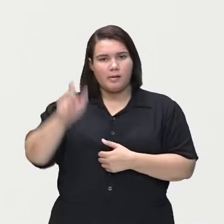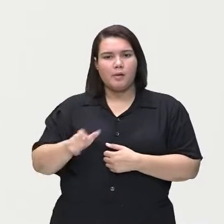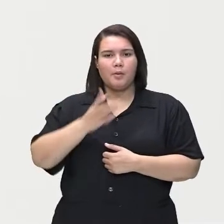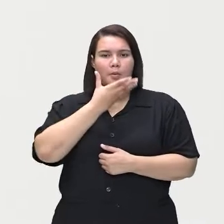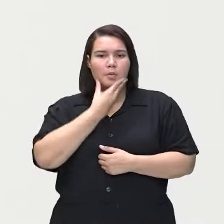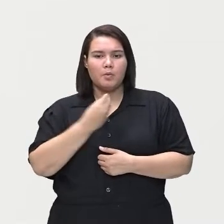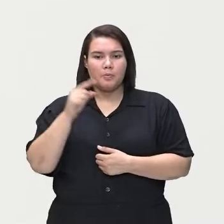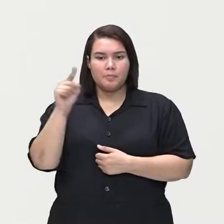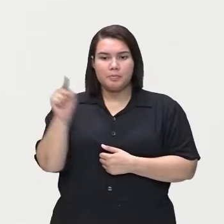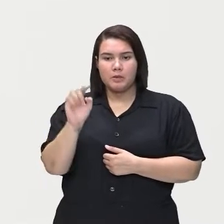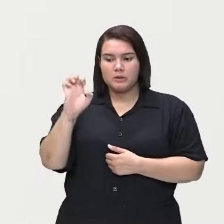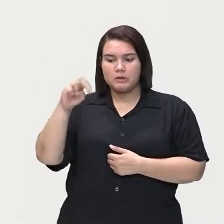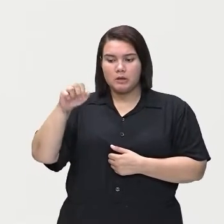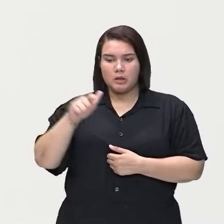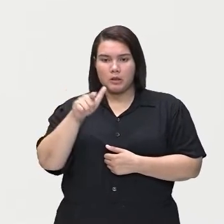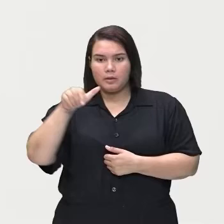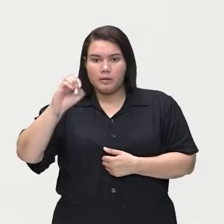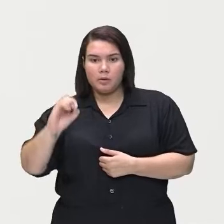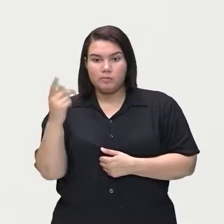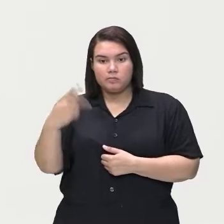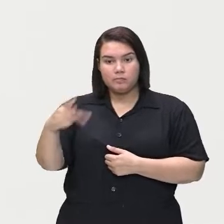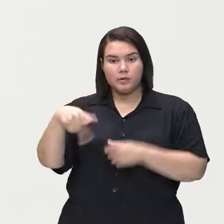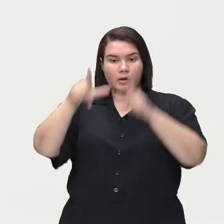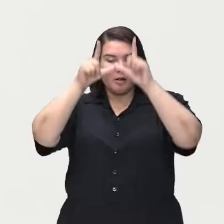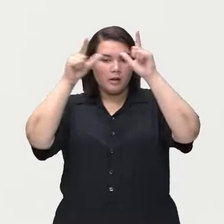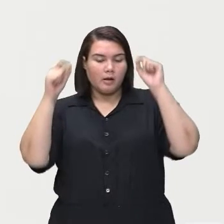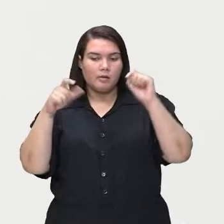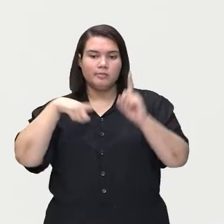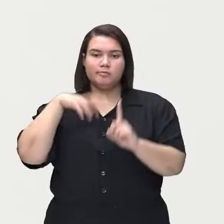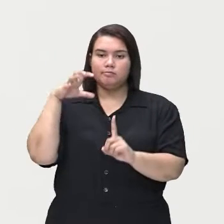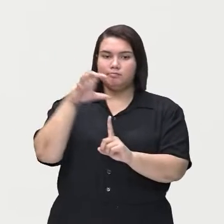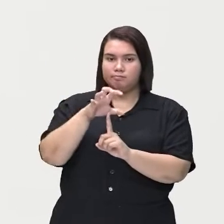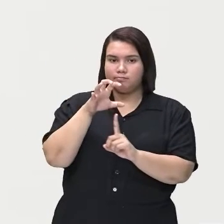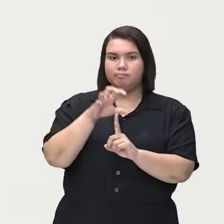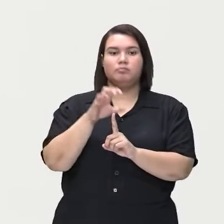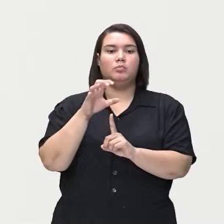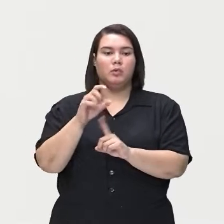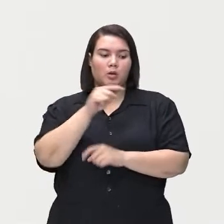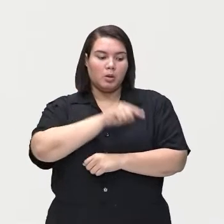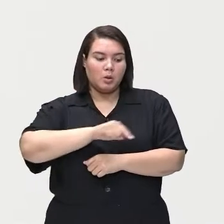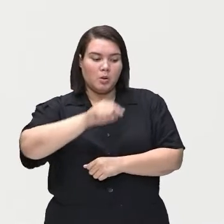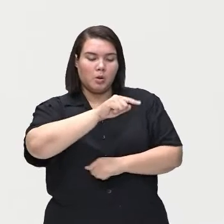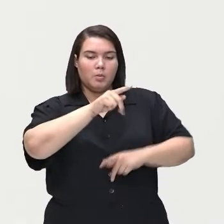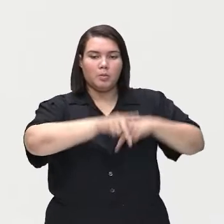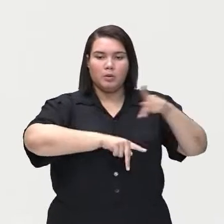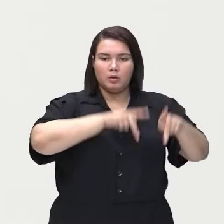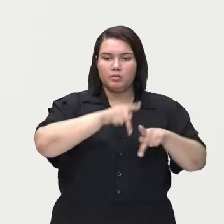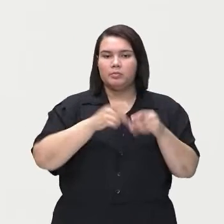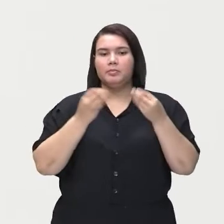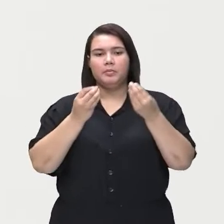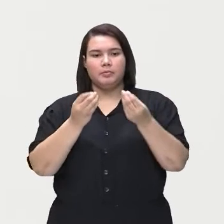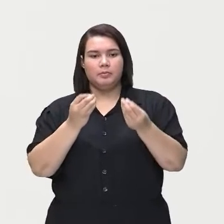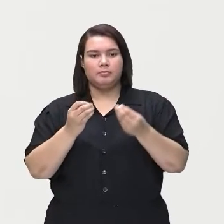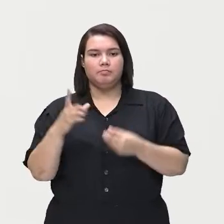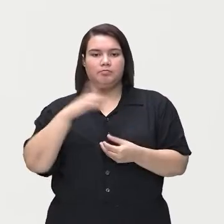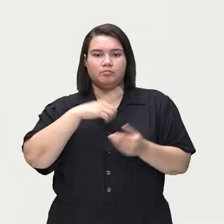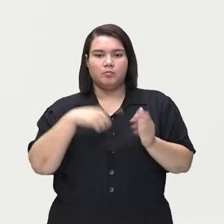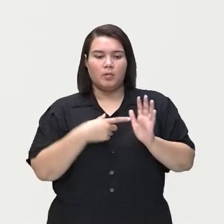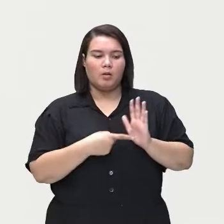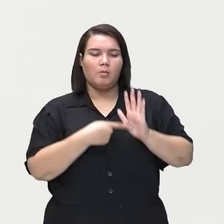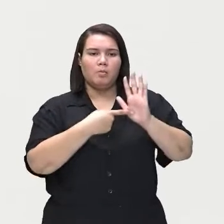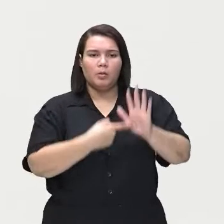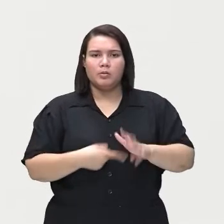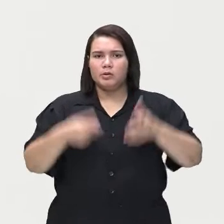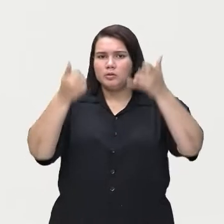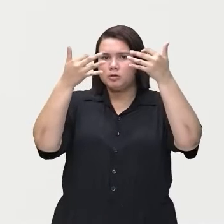Zenão influenciou de maneira significativa os romanos, porque ele trazia em seus